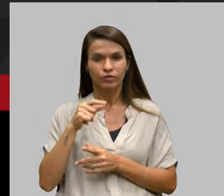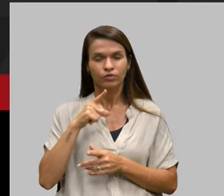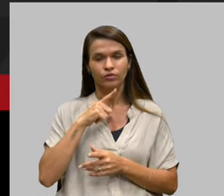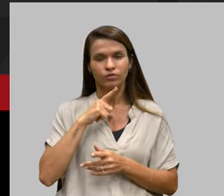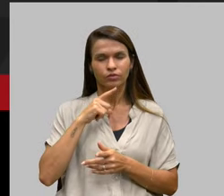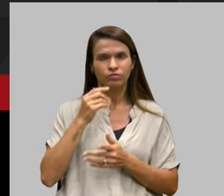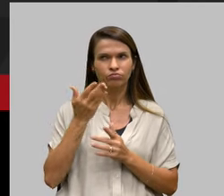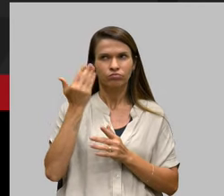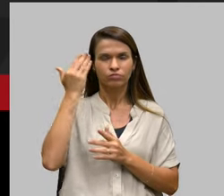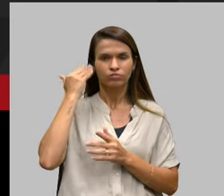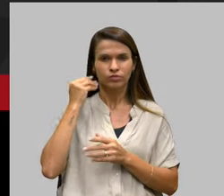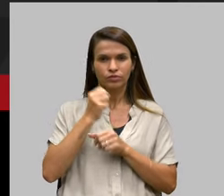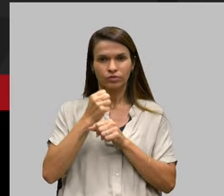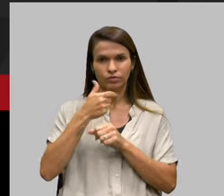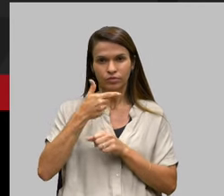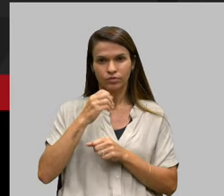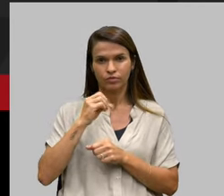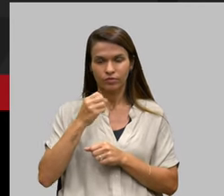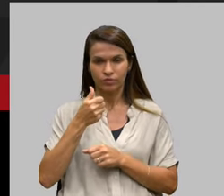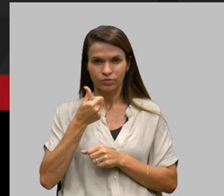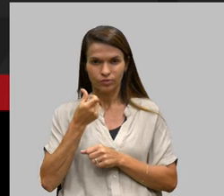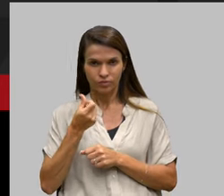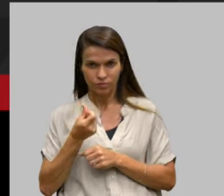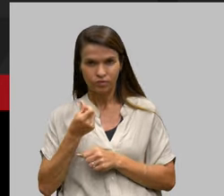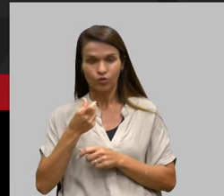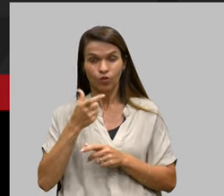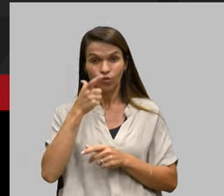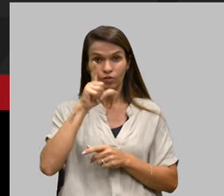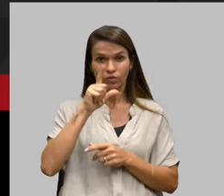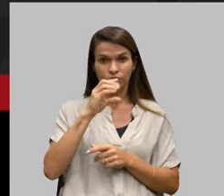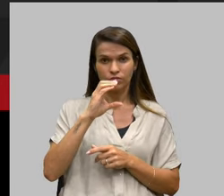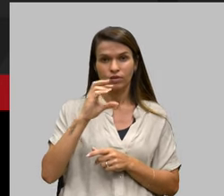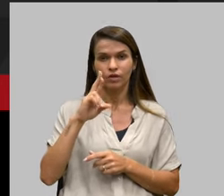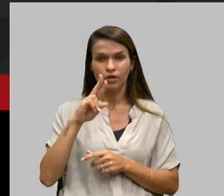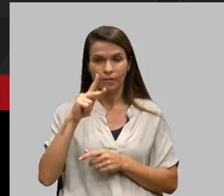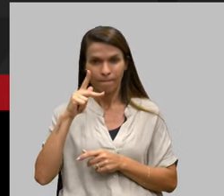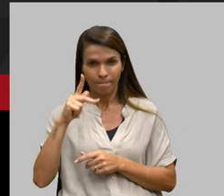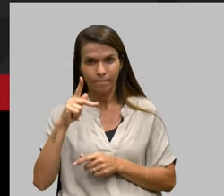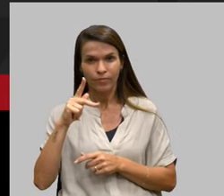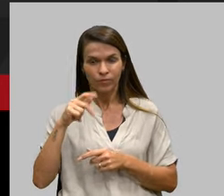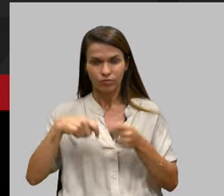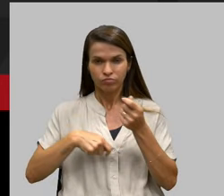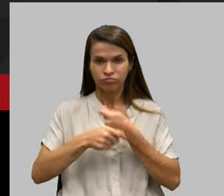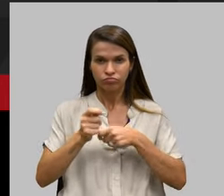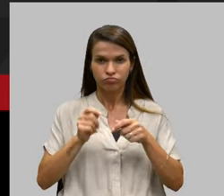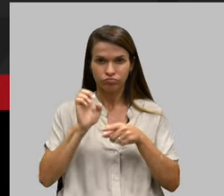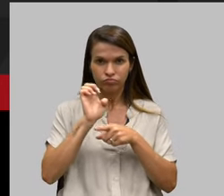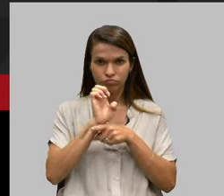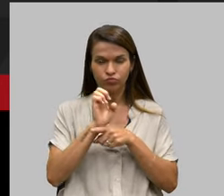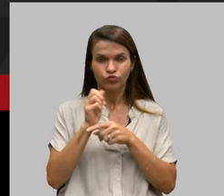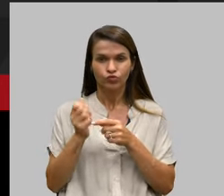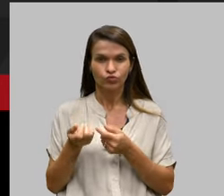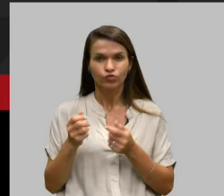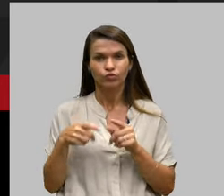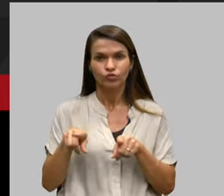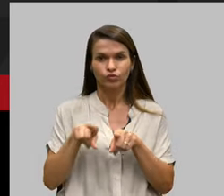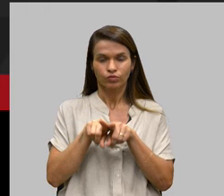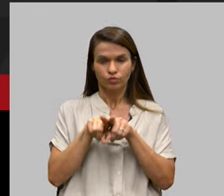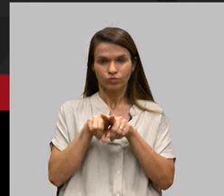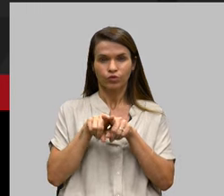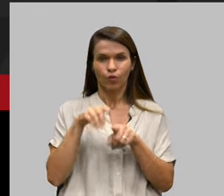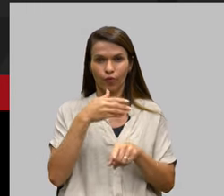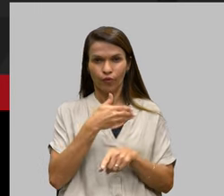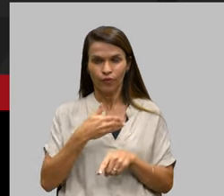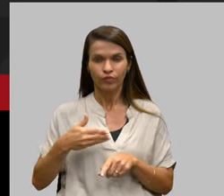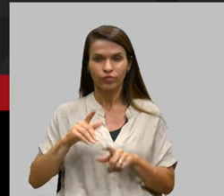2016 e conseguiu obter o crp administrativo e estavam lá e a gente junto com o o govern ador em exercício com